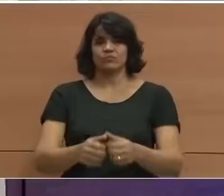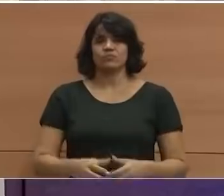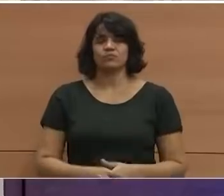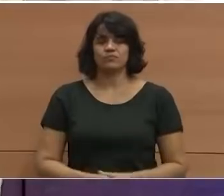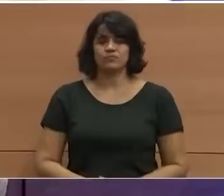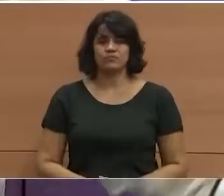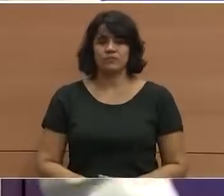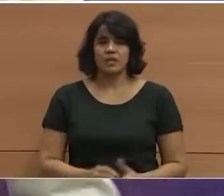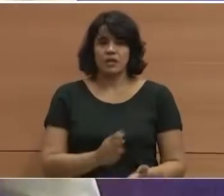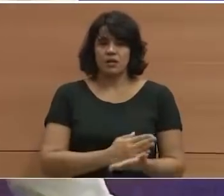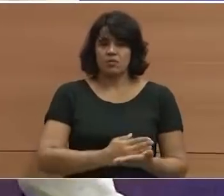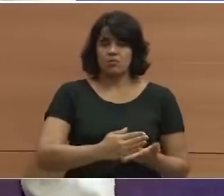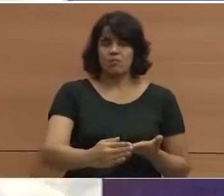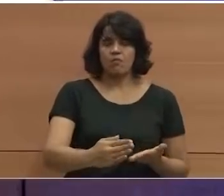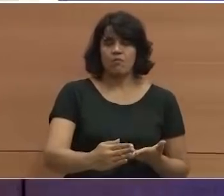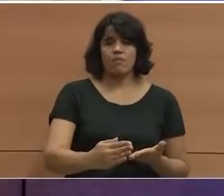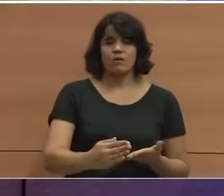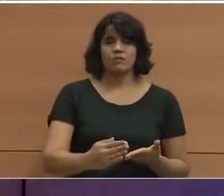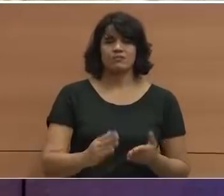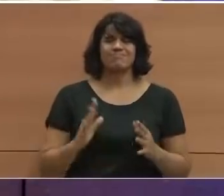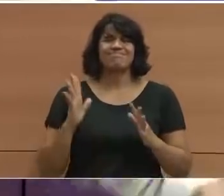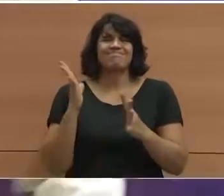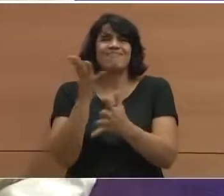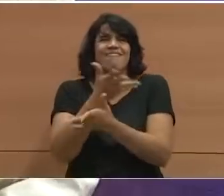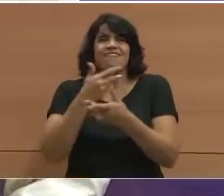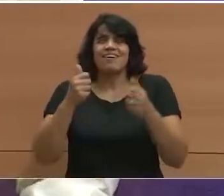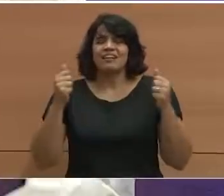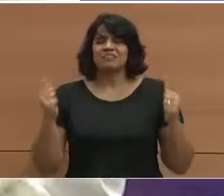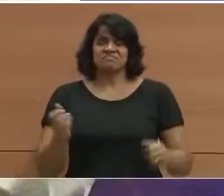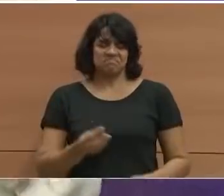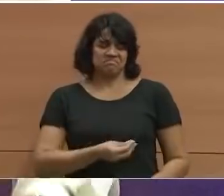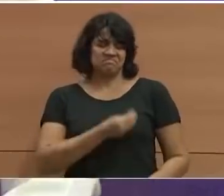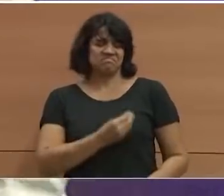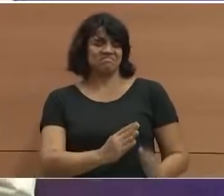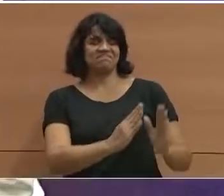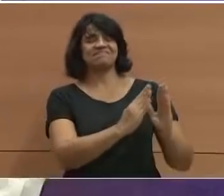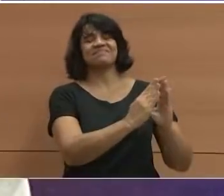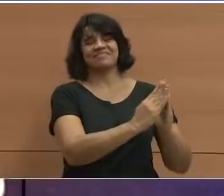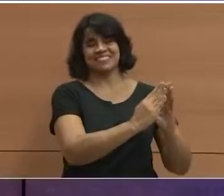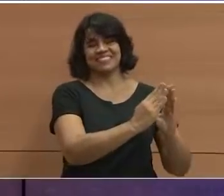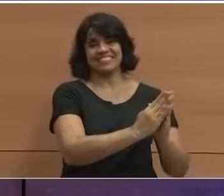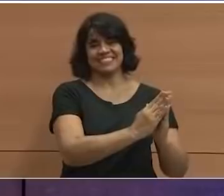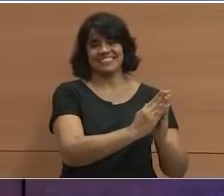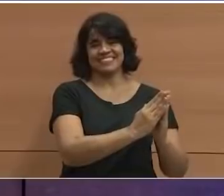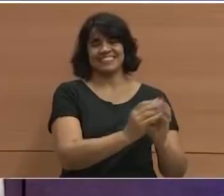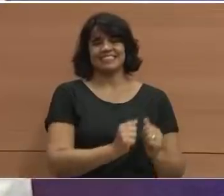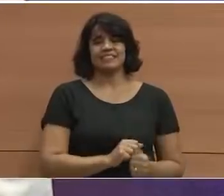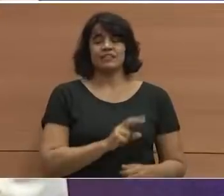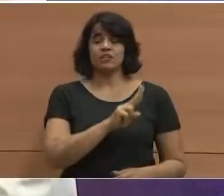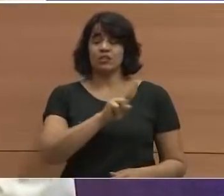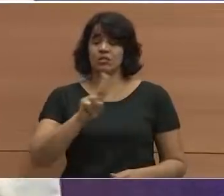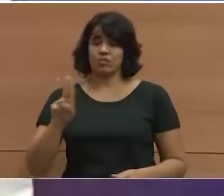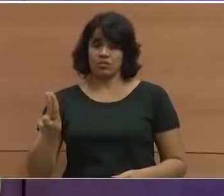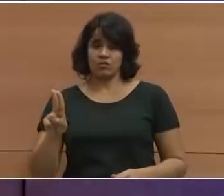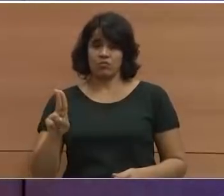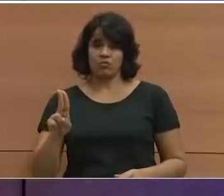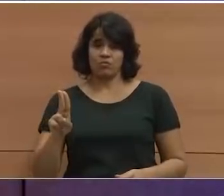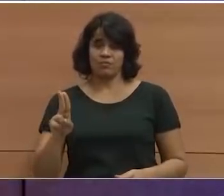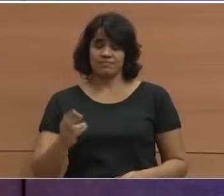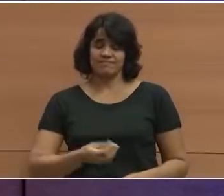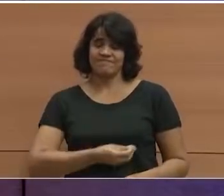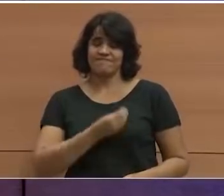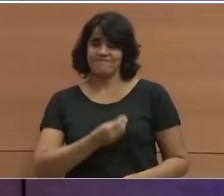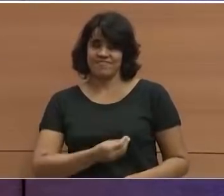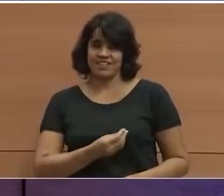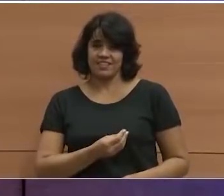maravilhosa vida da igreja. 3.000 homens foram salvos, foram batizados. Agora é capítulo